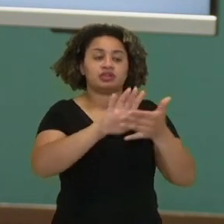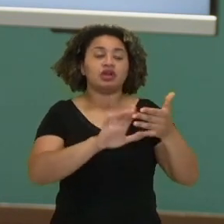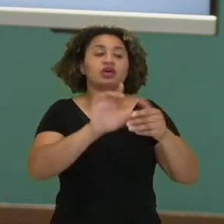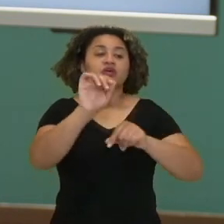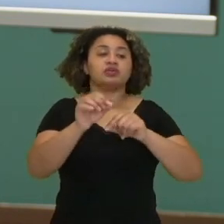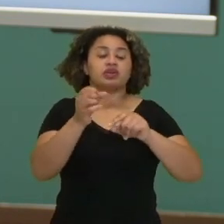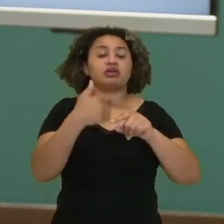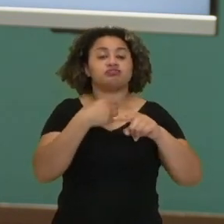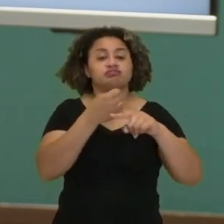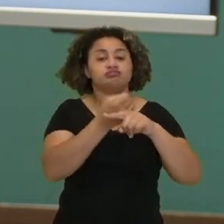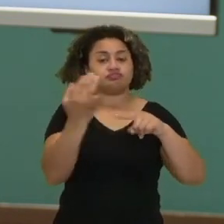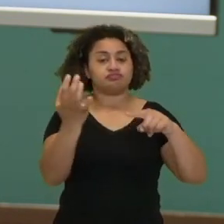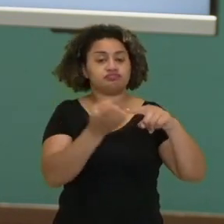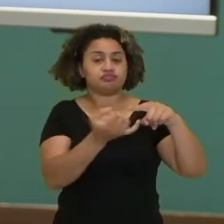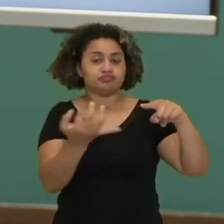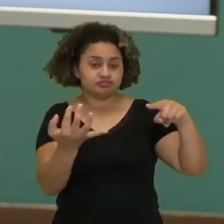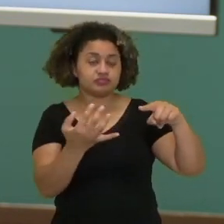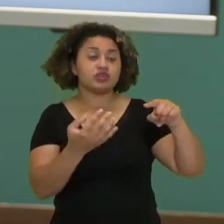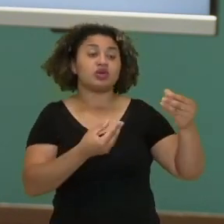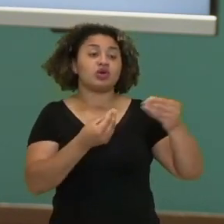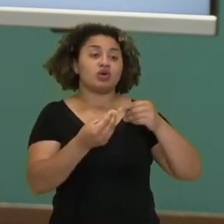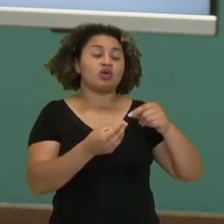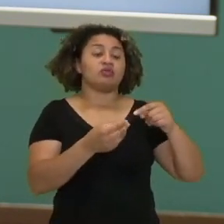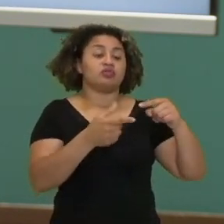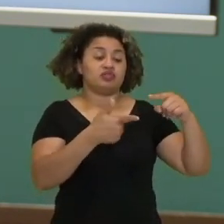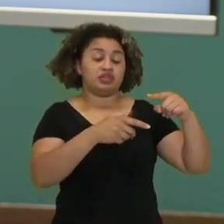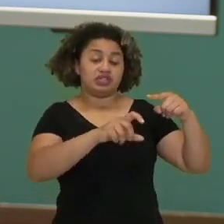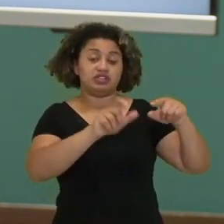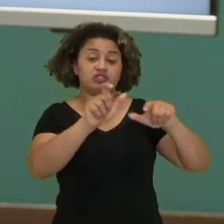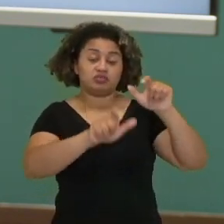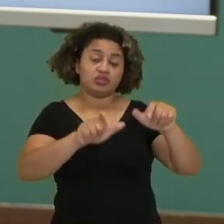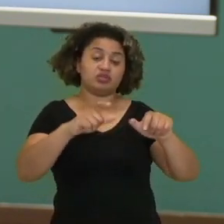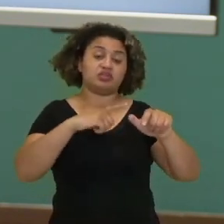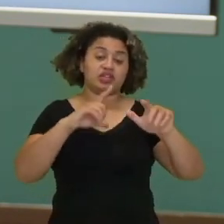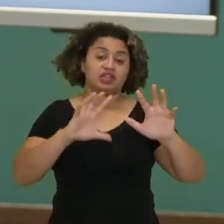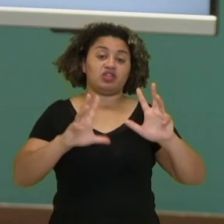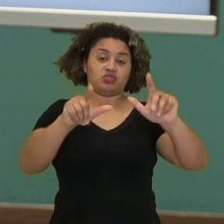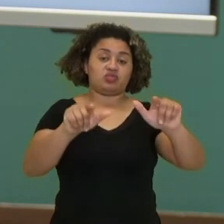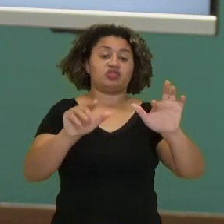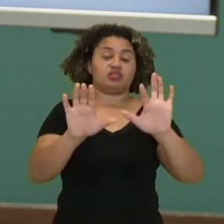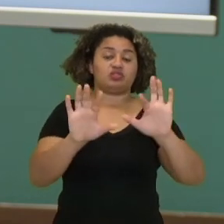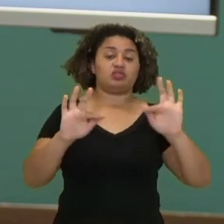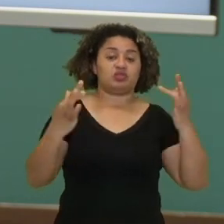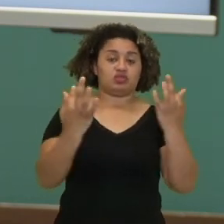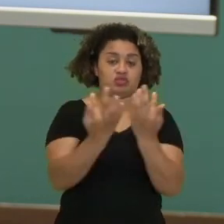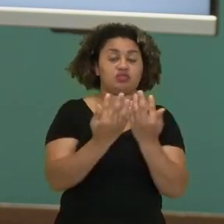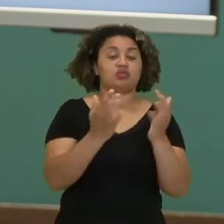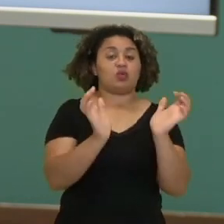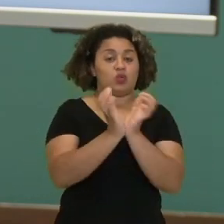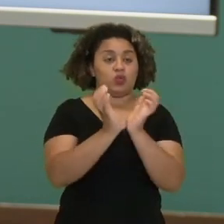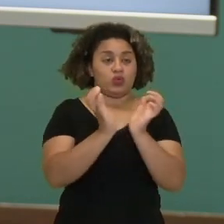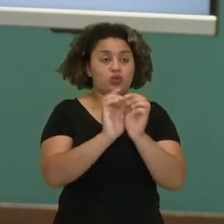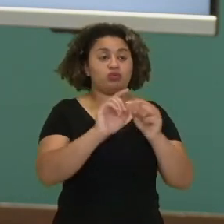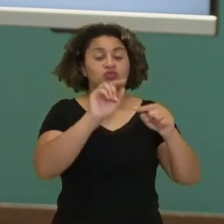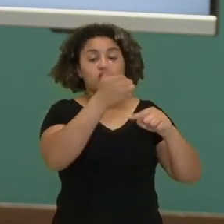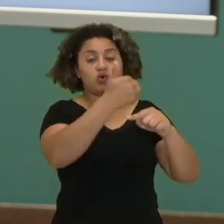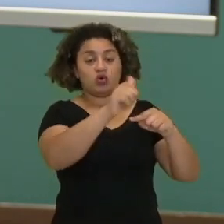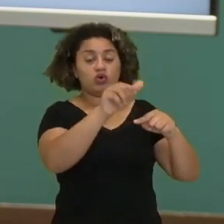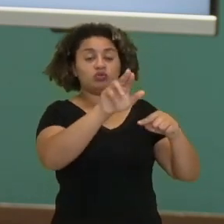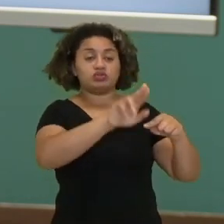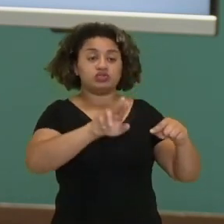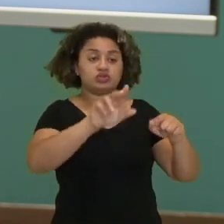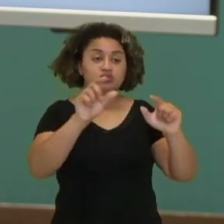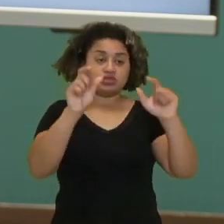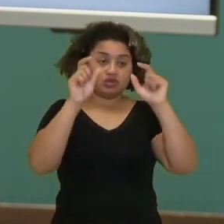uma razão. Então, olha só, de 25 pessoas dessa família, desse grupo familiar, 11